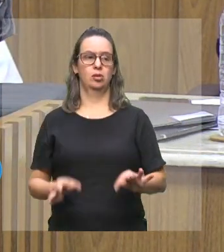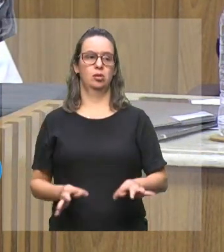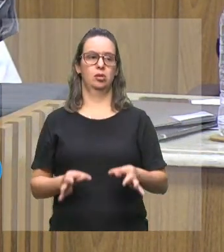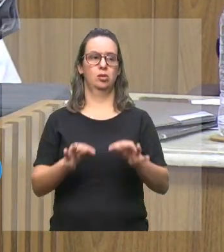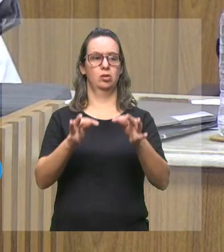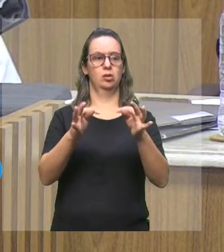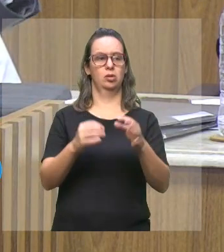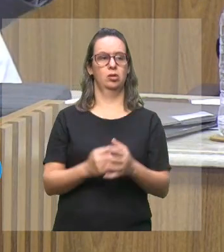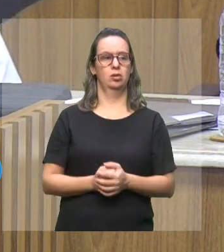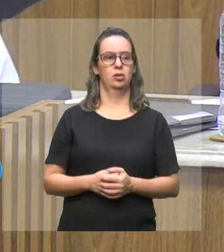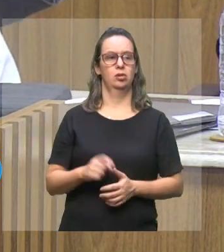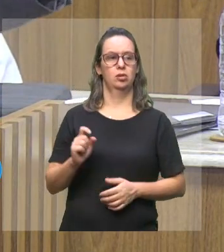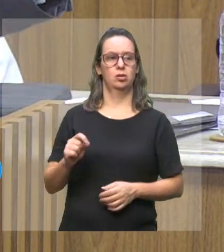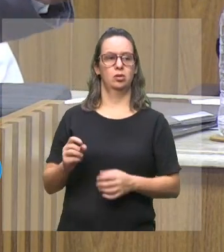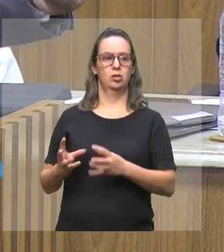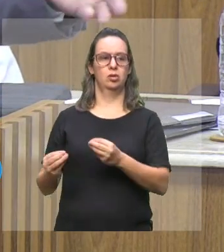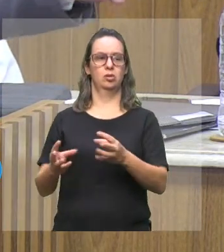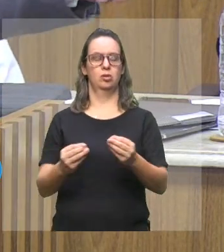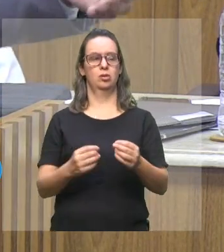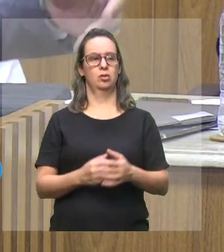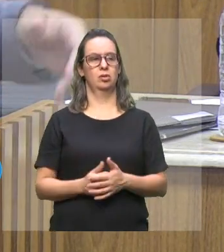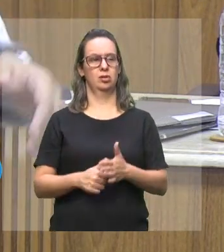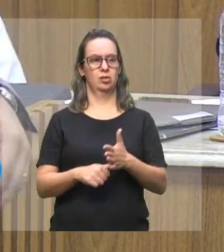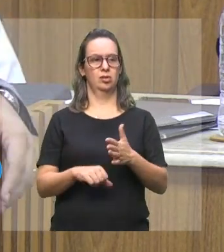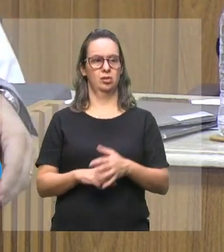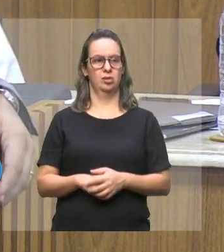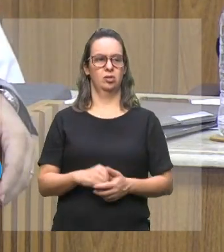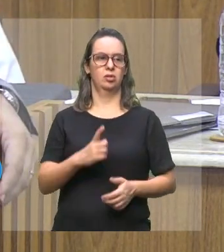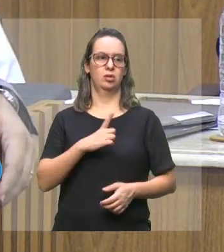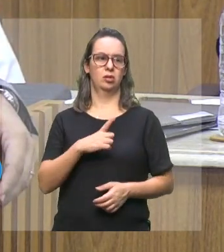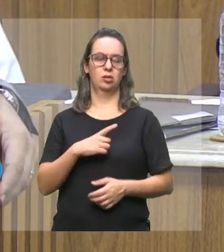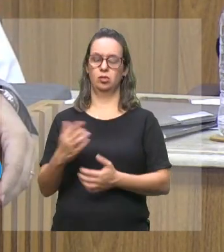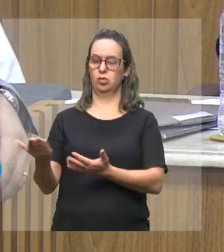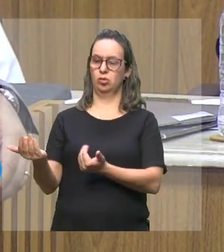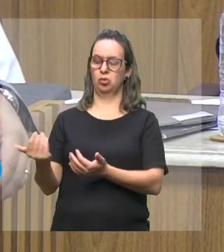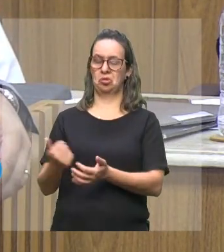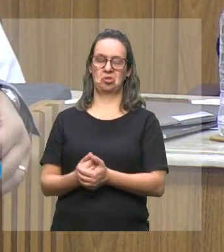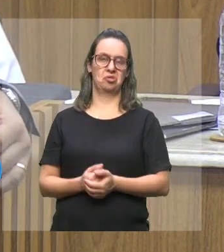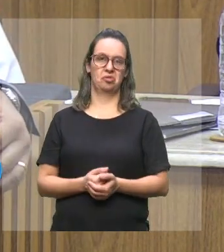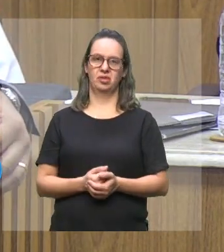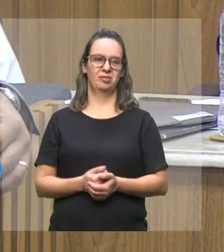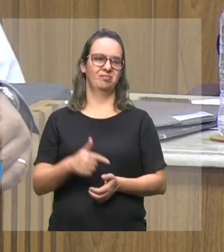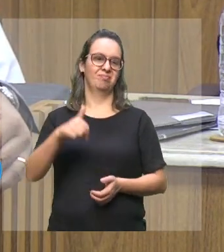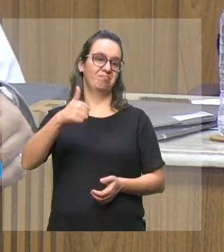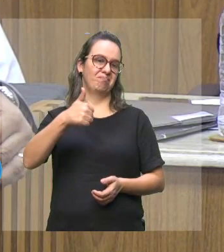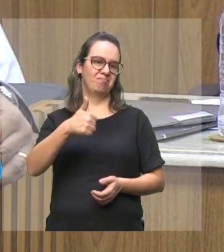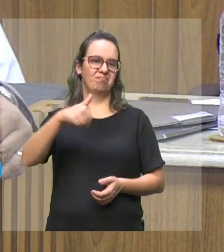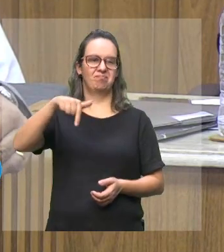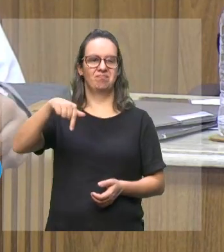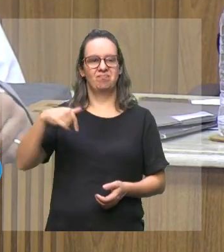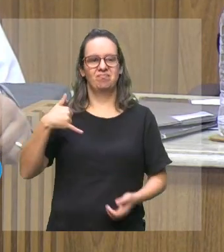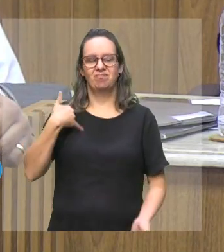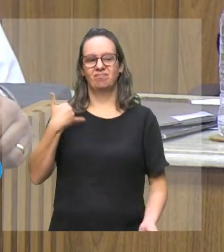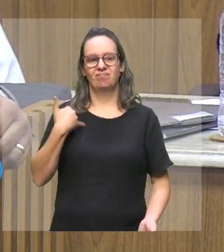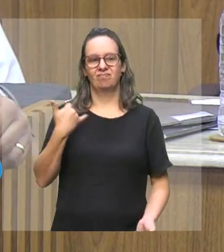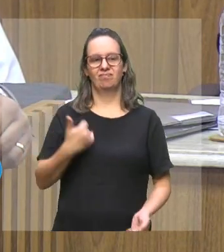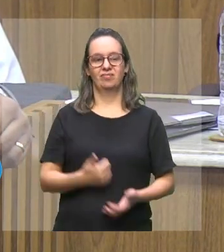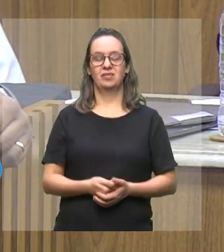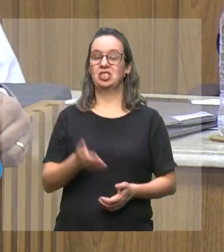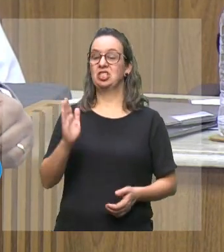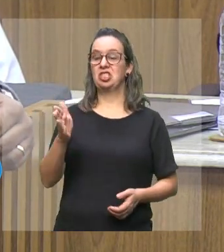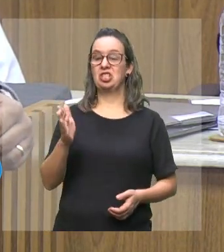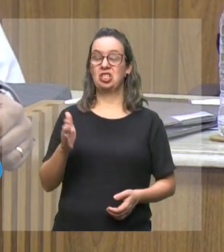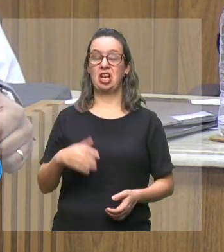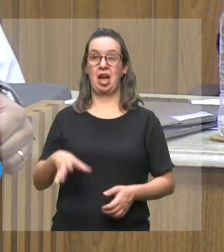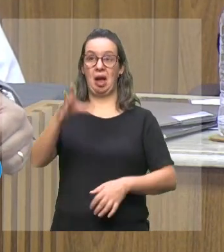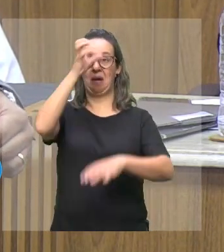que muitas vezes pode sair de um jovem de 17 anos, não é, vereador Rogério? Então, bem orientado, bem capacitado, com